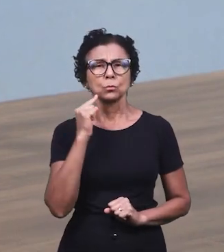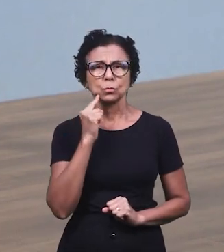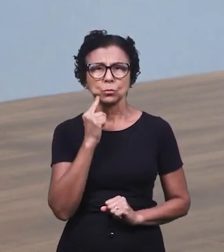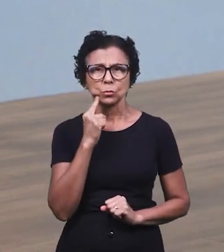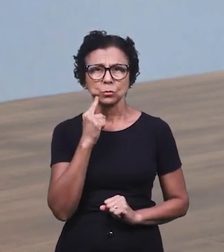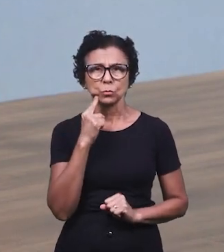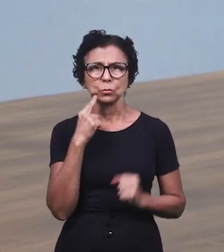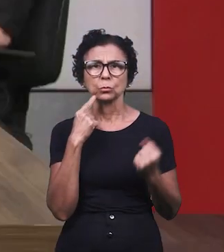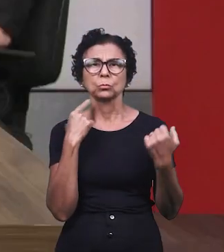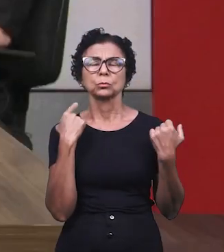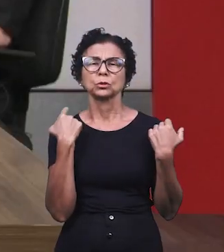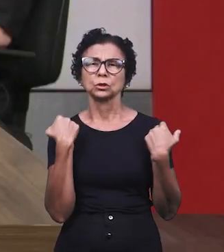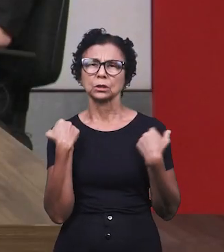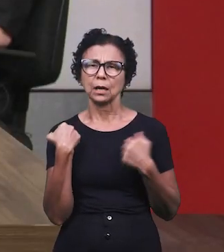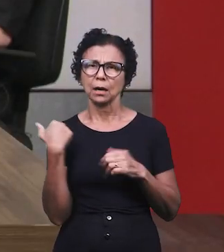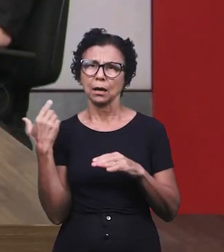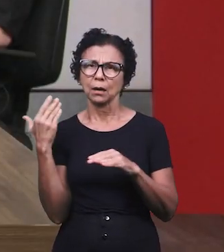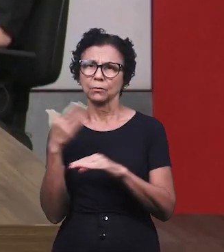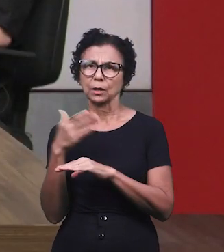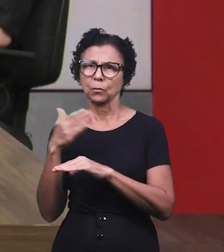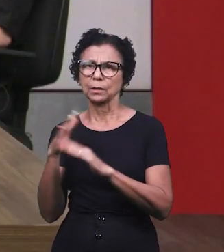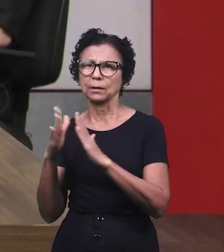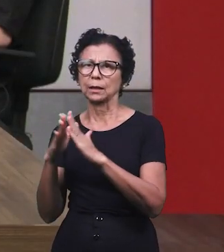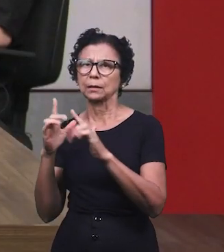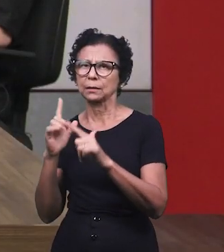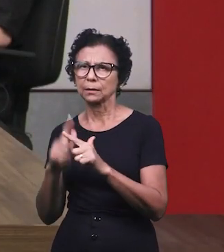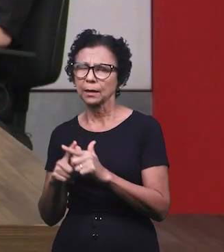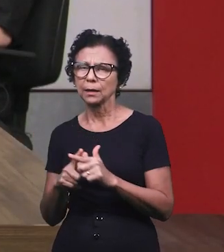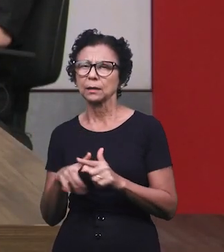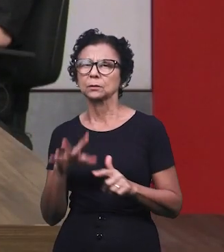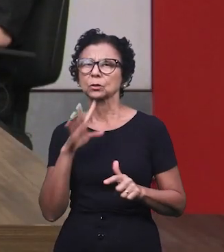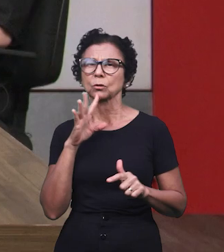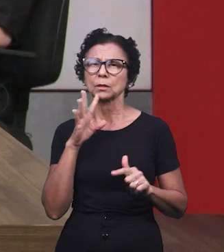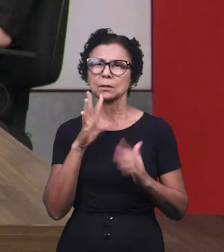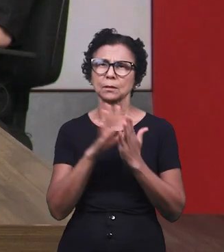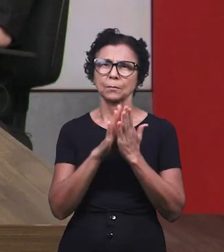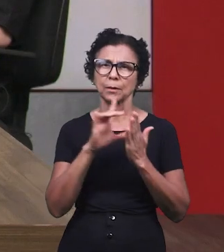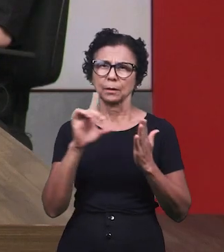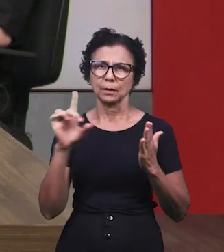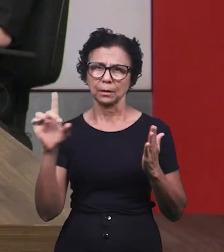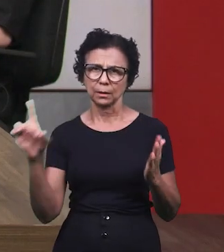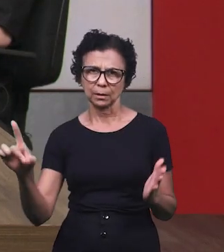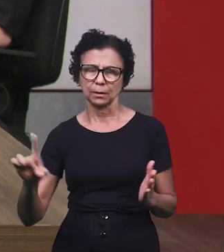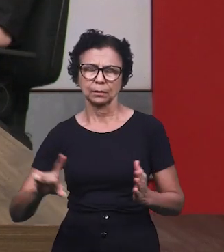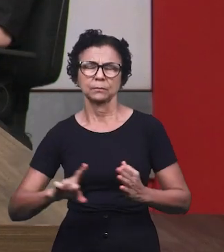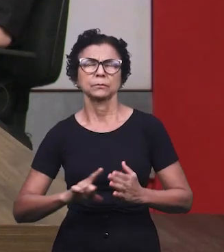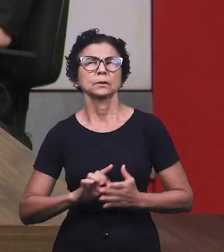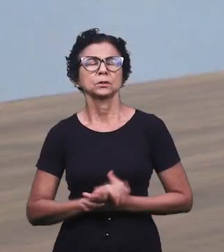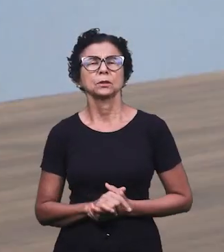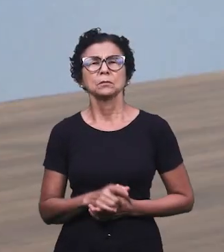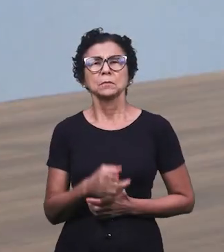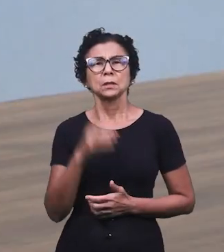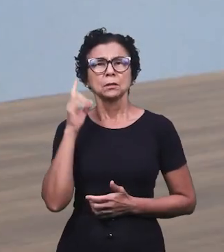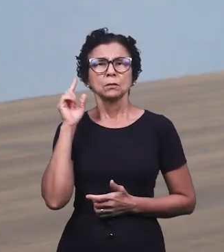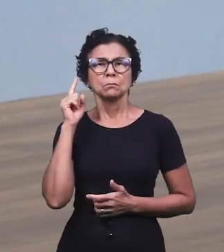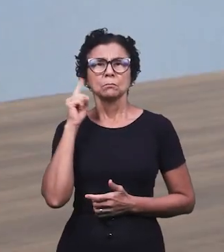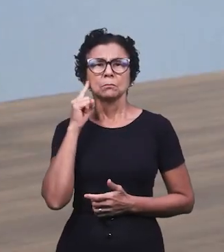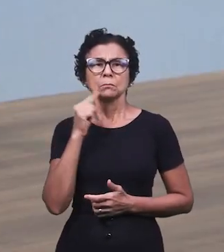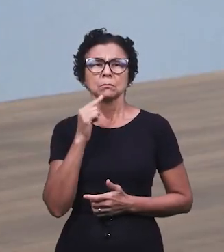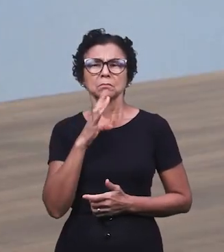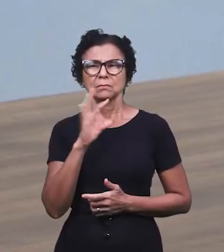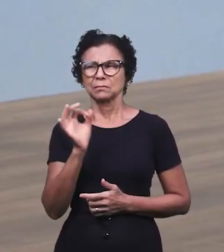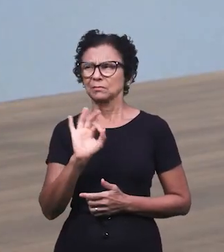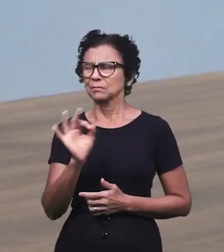né? Essa figura de linguagem, significado, aí a gente pode até trazer. Mas enquanto o surdo não sabe o que é isso, ele não